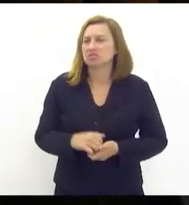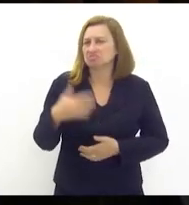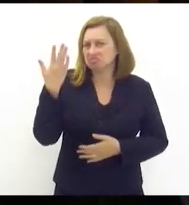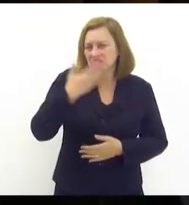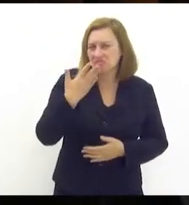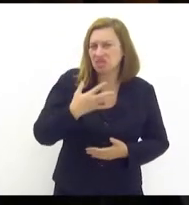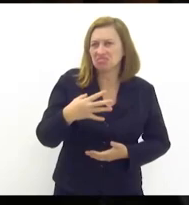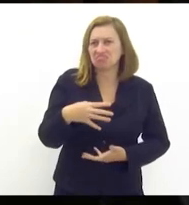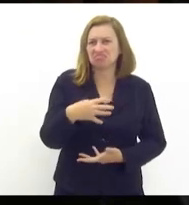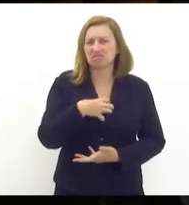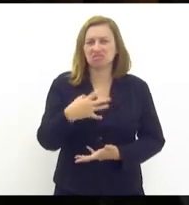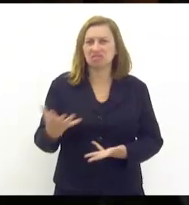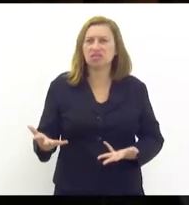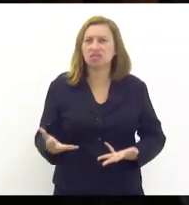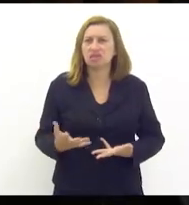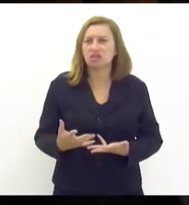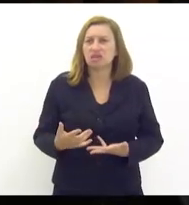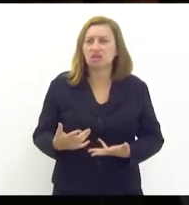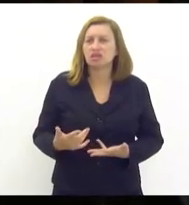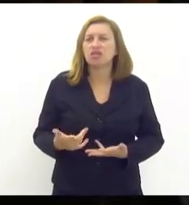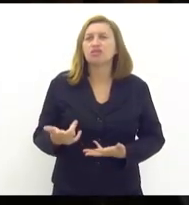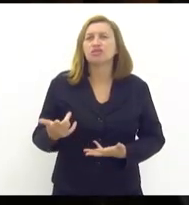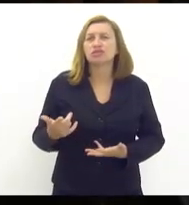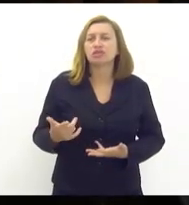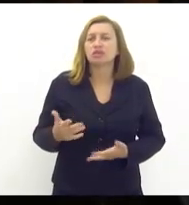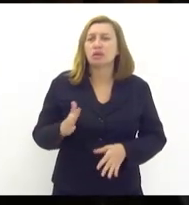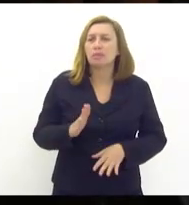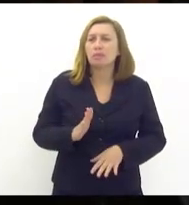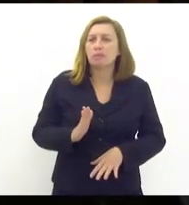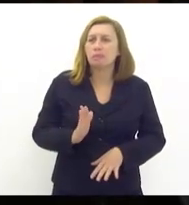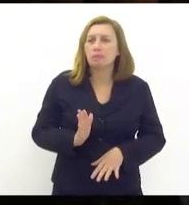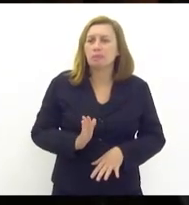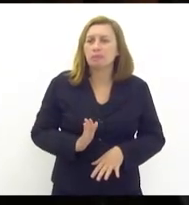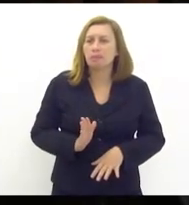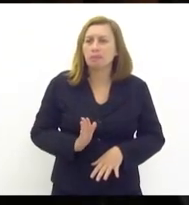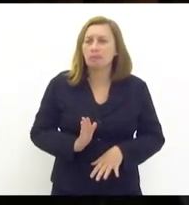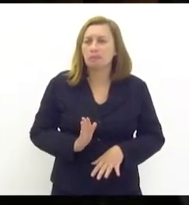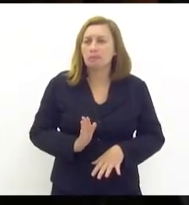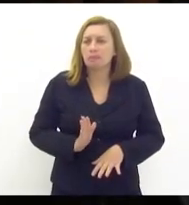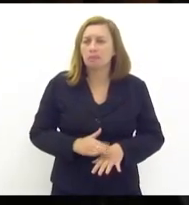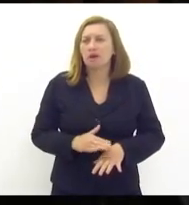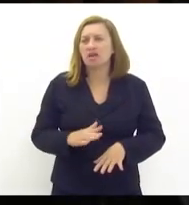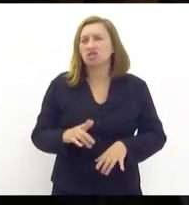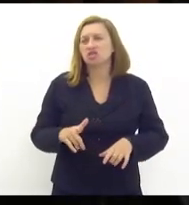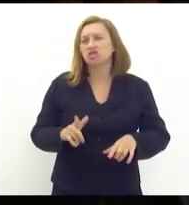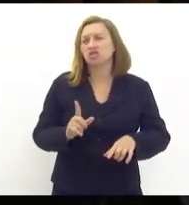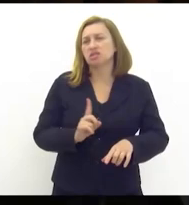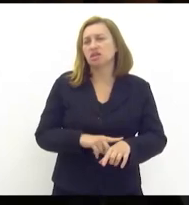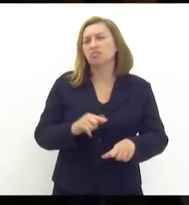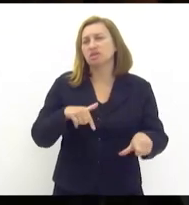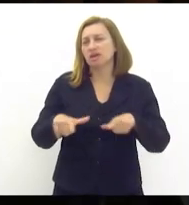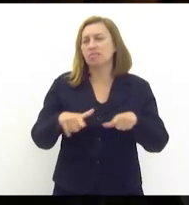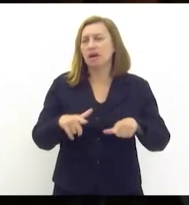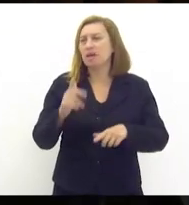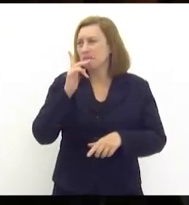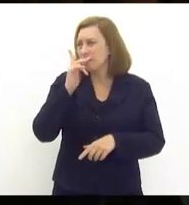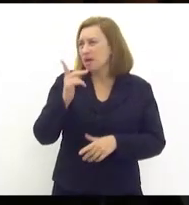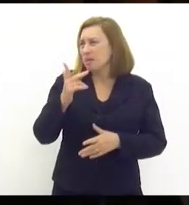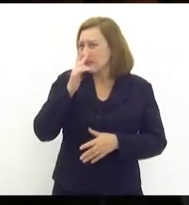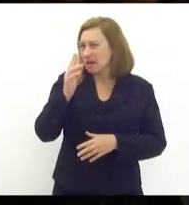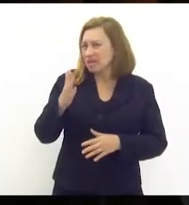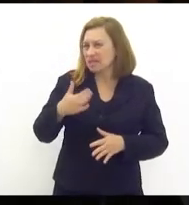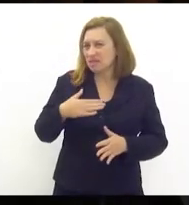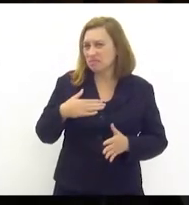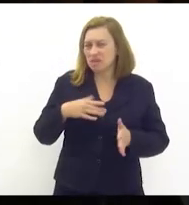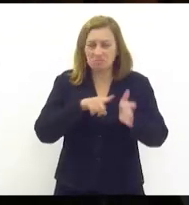que faria sentido eu tenho que dar mais uma carga horária como se a minha participação na pesquisa já não fosse um